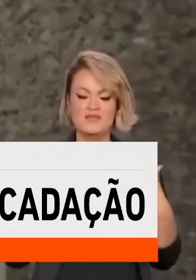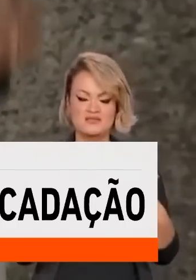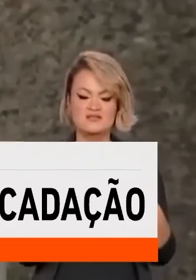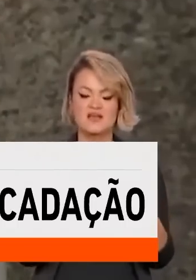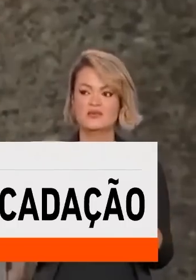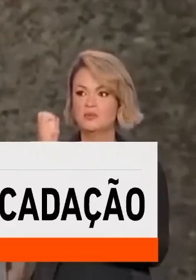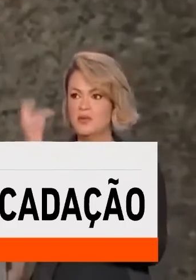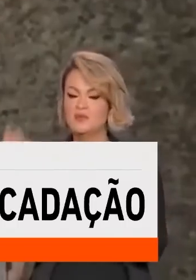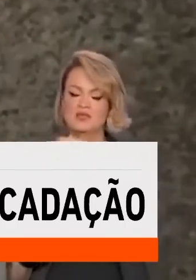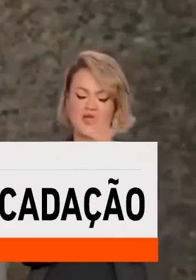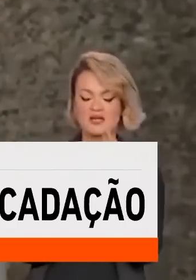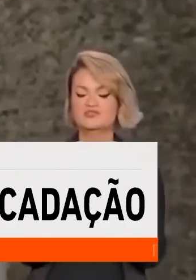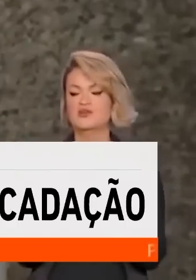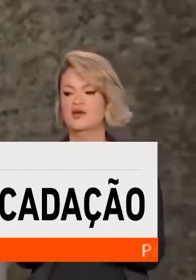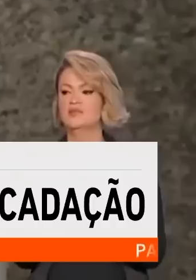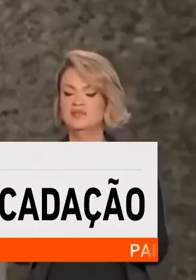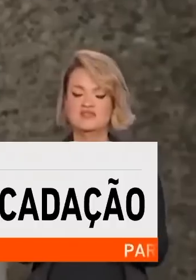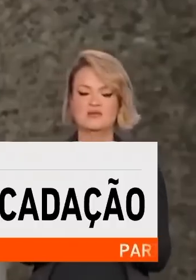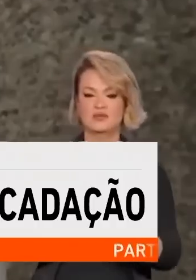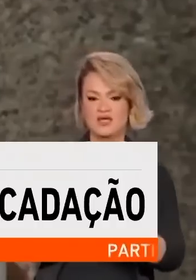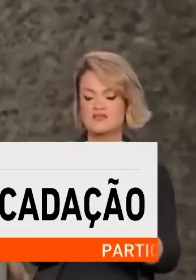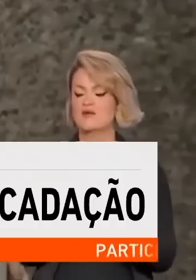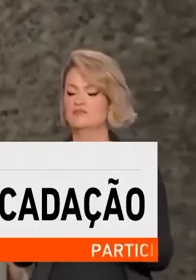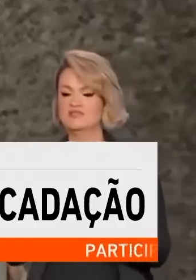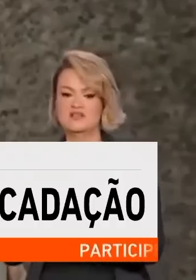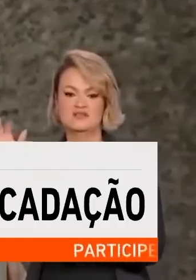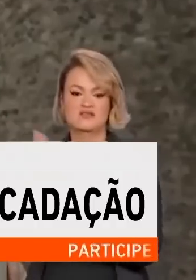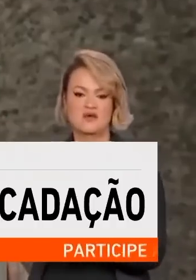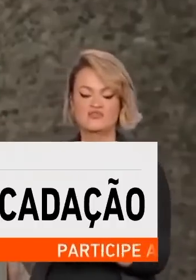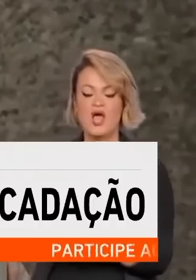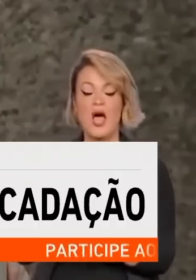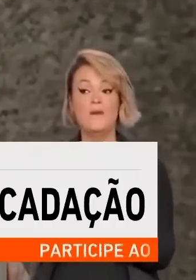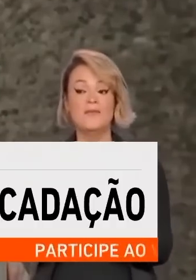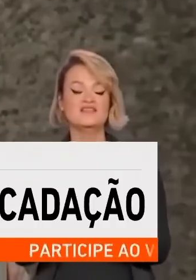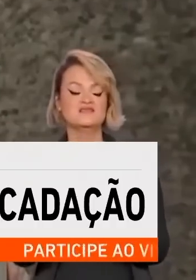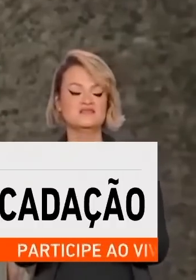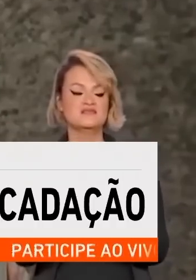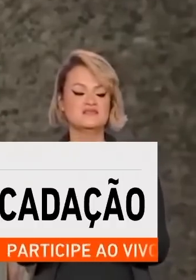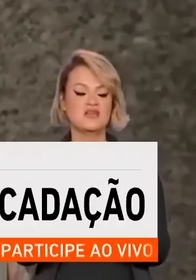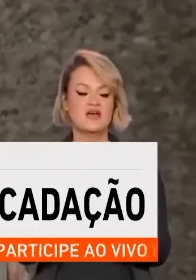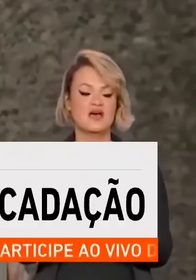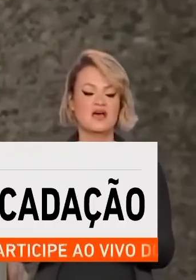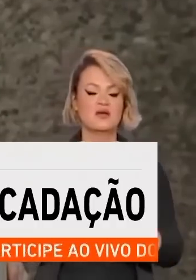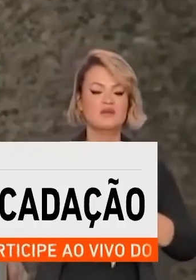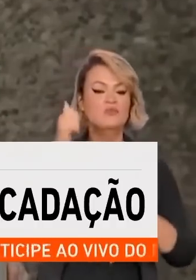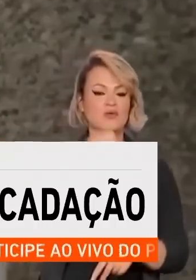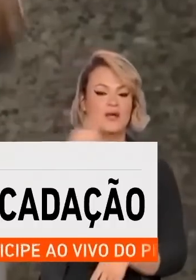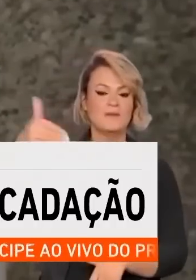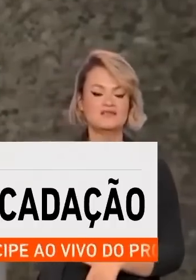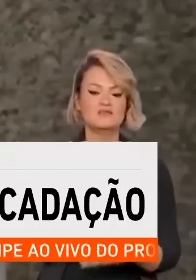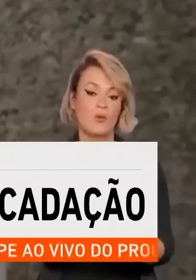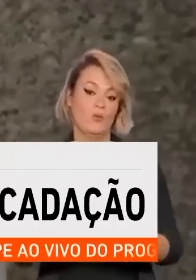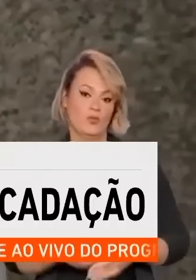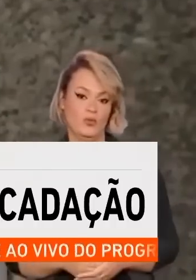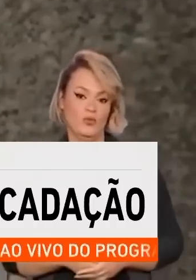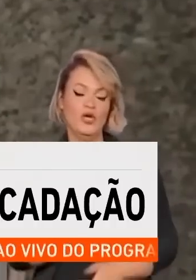e 2027, que traz metas aí para o orçamento a médio prazo. De acordo com estimativas no orçamento de